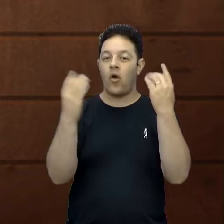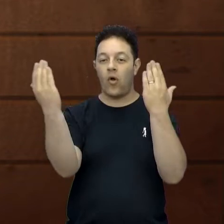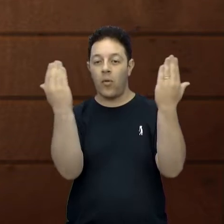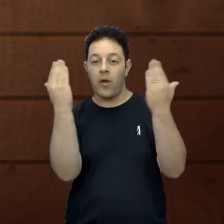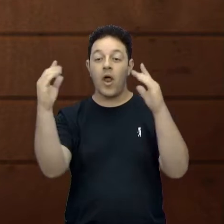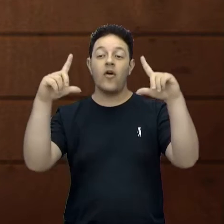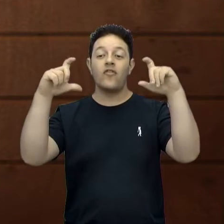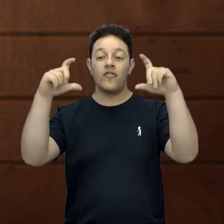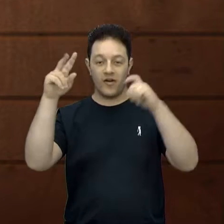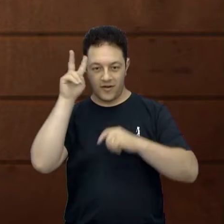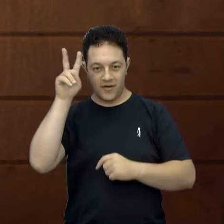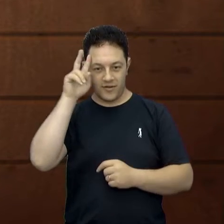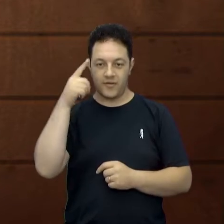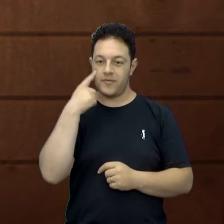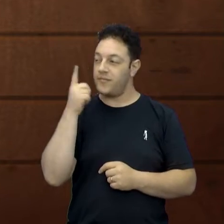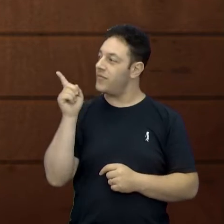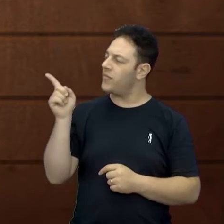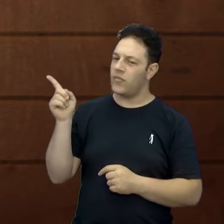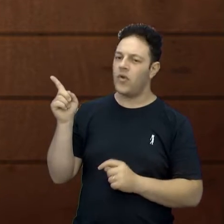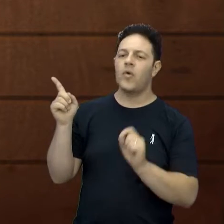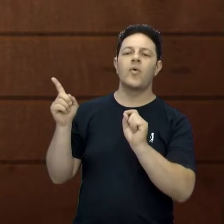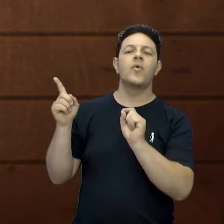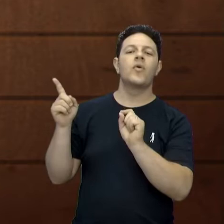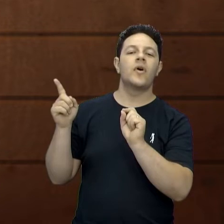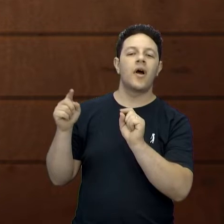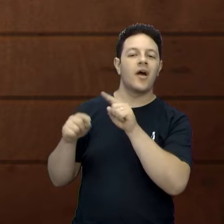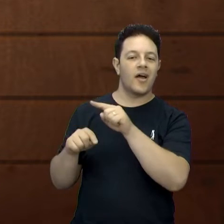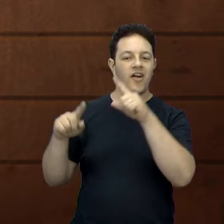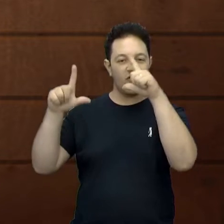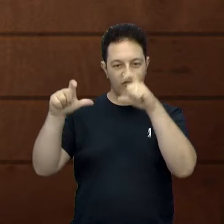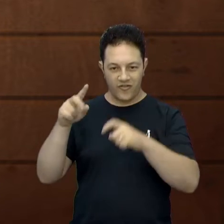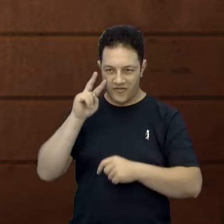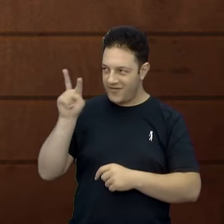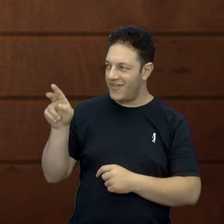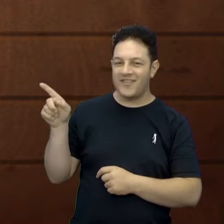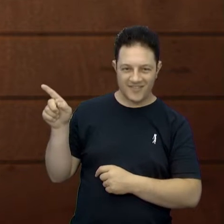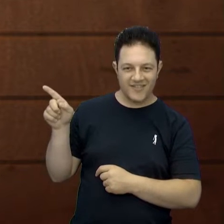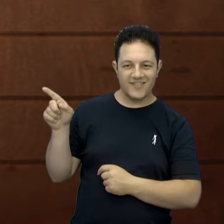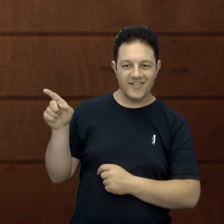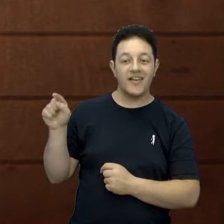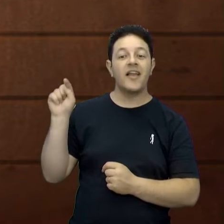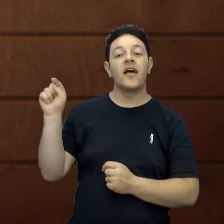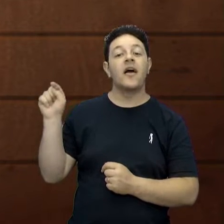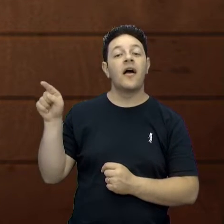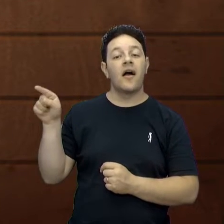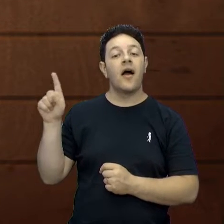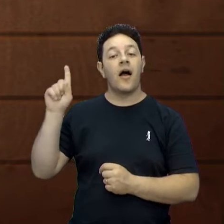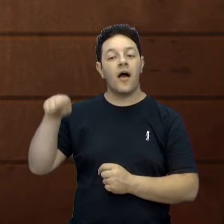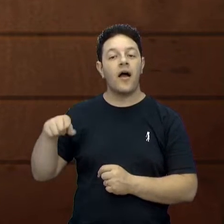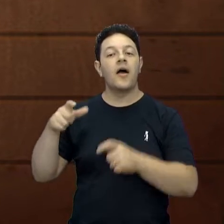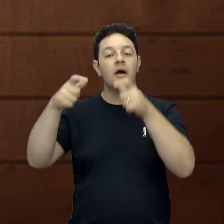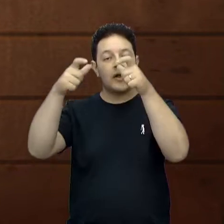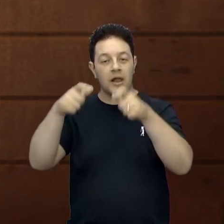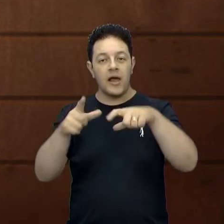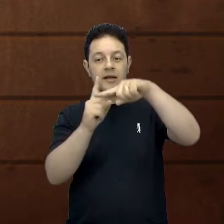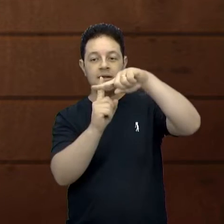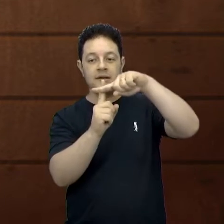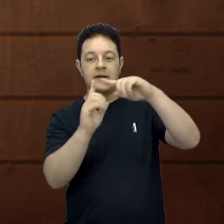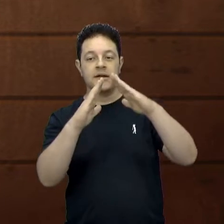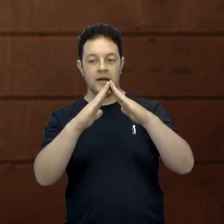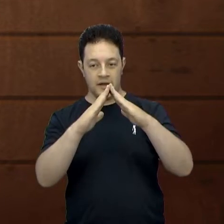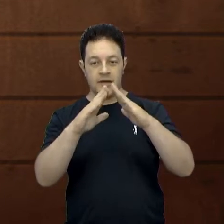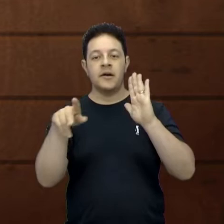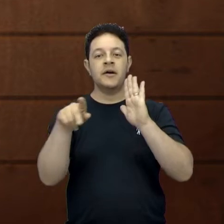de imagens, né? E que imagens são essas? Essas imagens que vocês estão vendo na tela são da Catedral